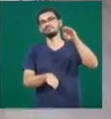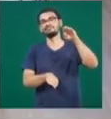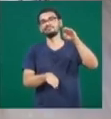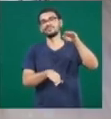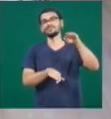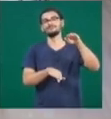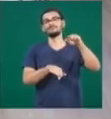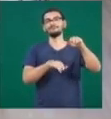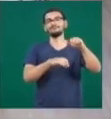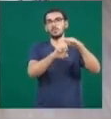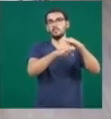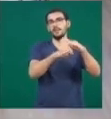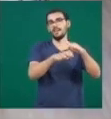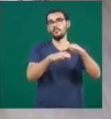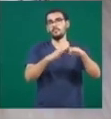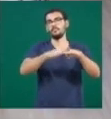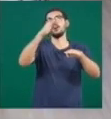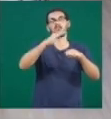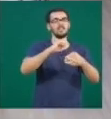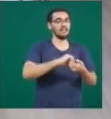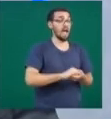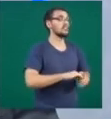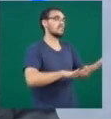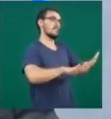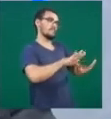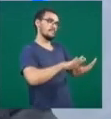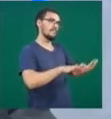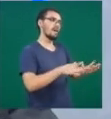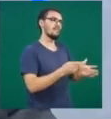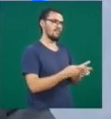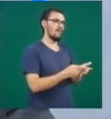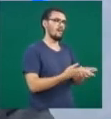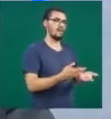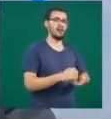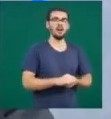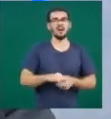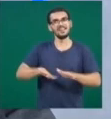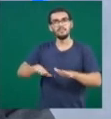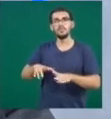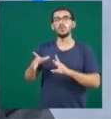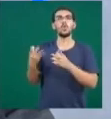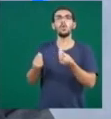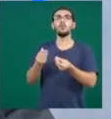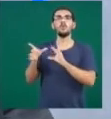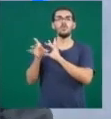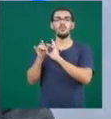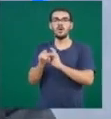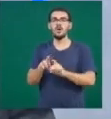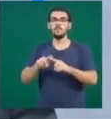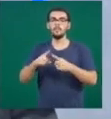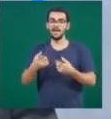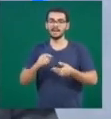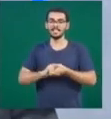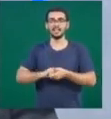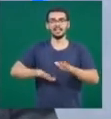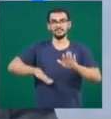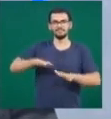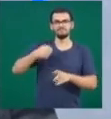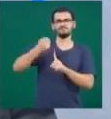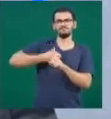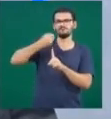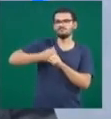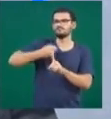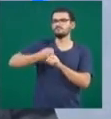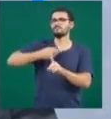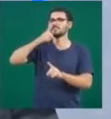né? Do contexto de onde ele vai estar. Mas que às vezes essas disputas e essas brigas por novos direitos